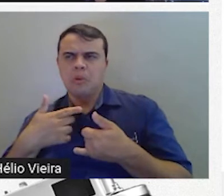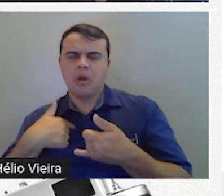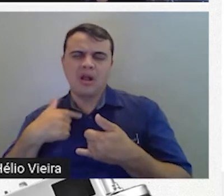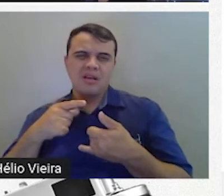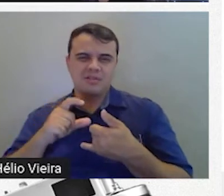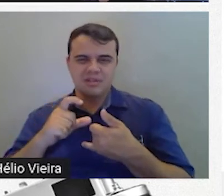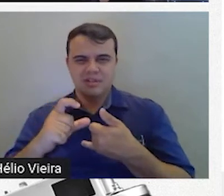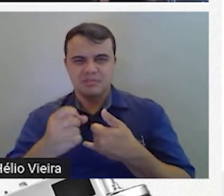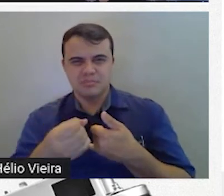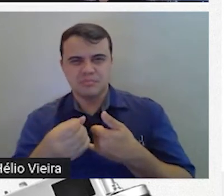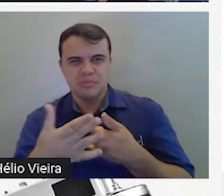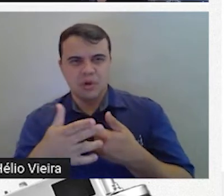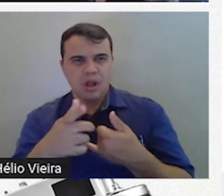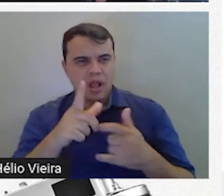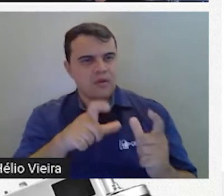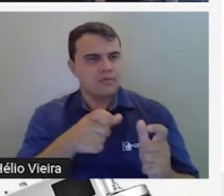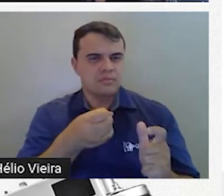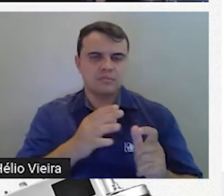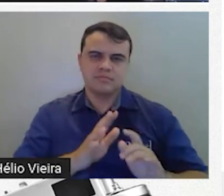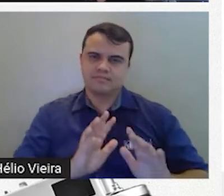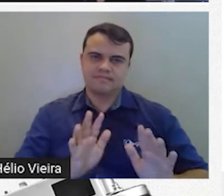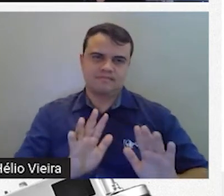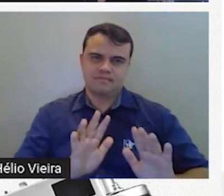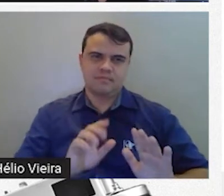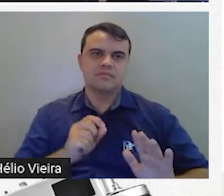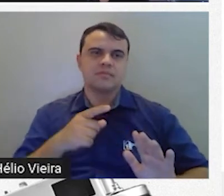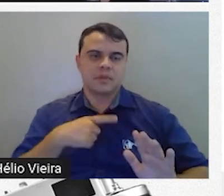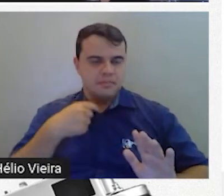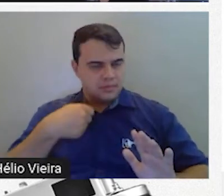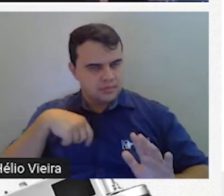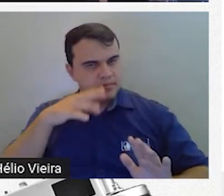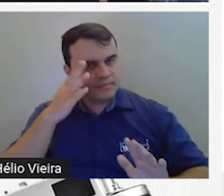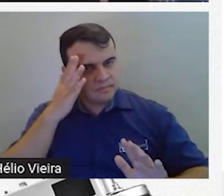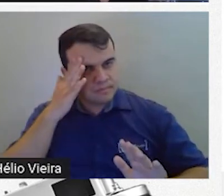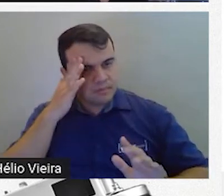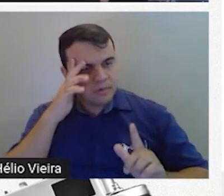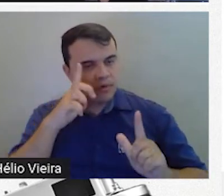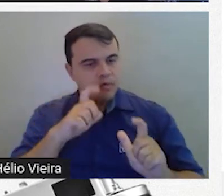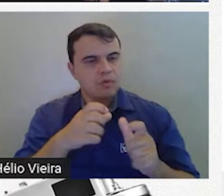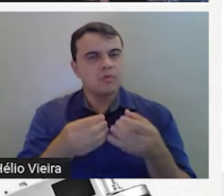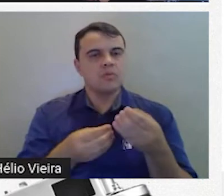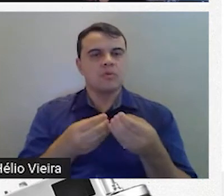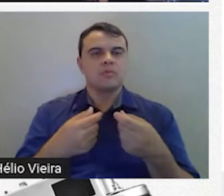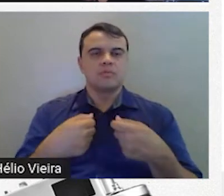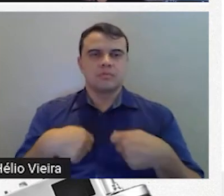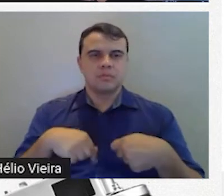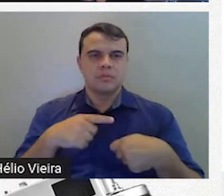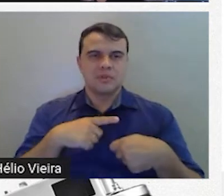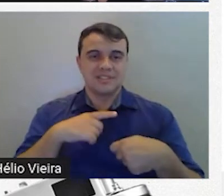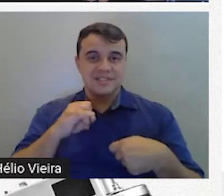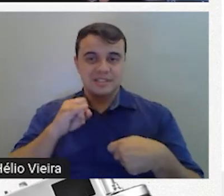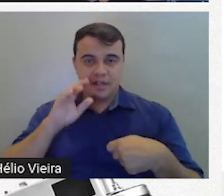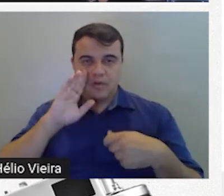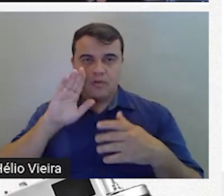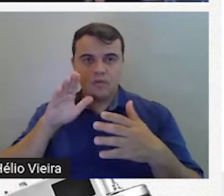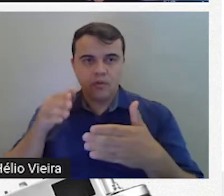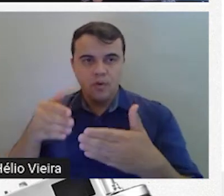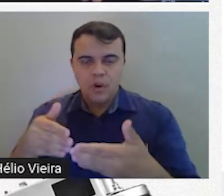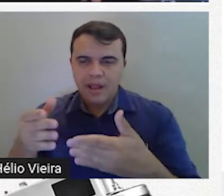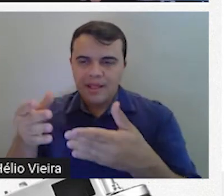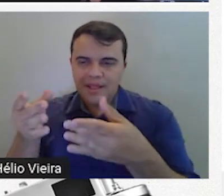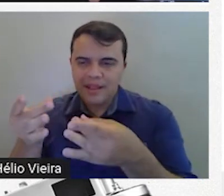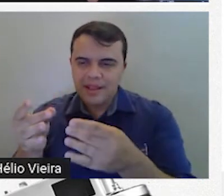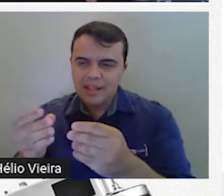câmera de celular interessante. Não necessariamente, né? Então, eu posso fazer, se meu foco, por exemplo, é a